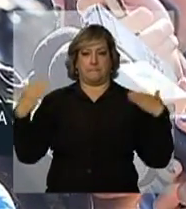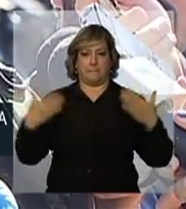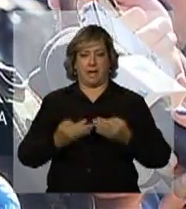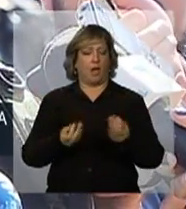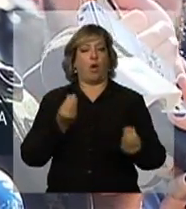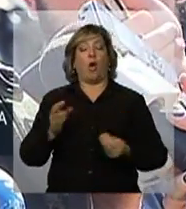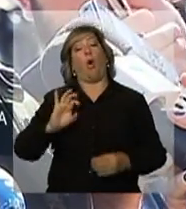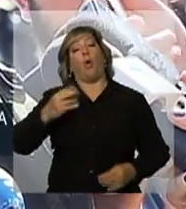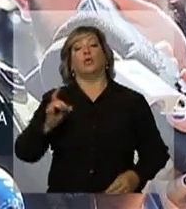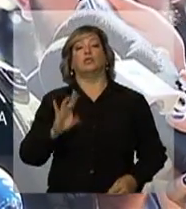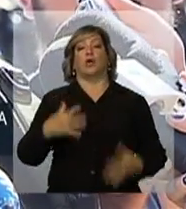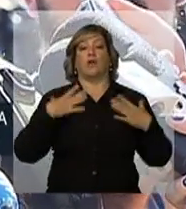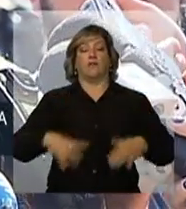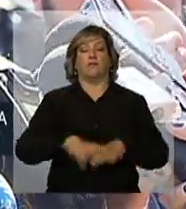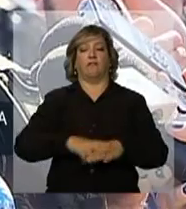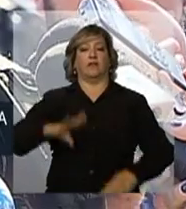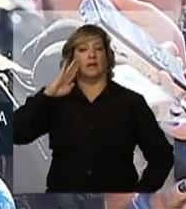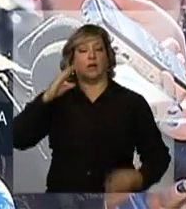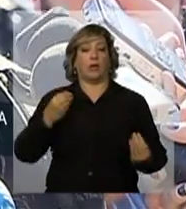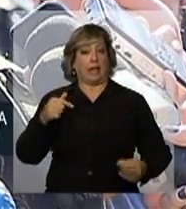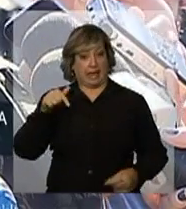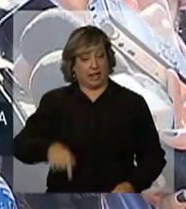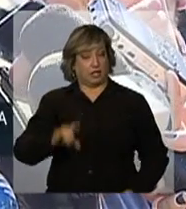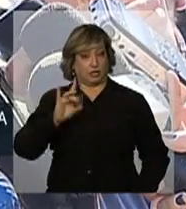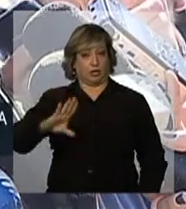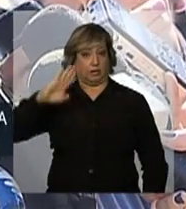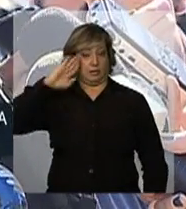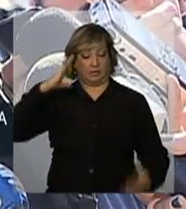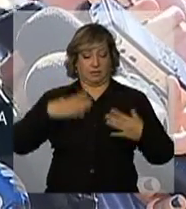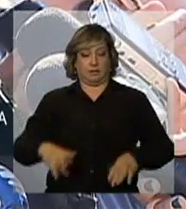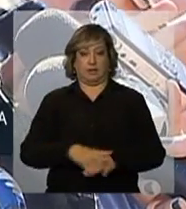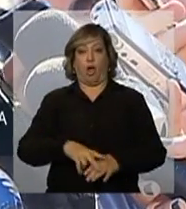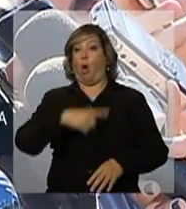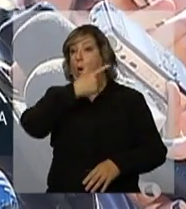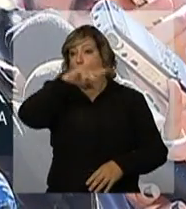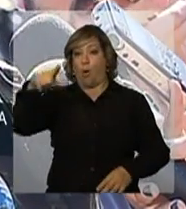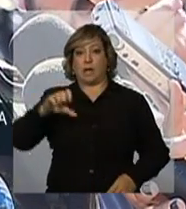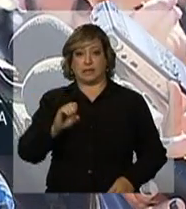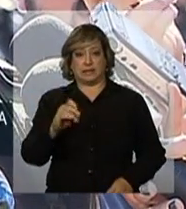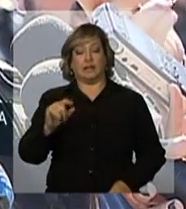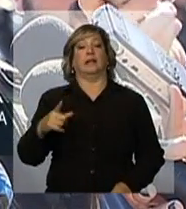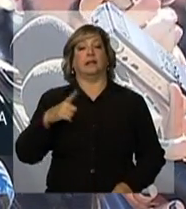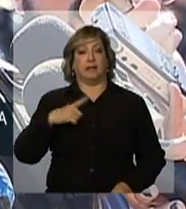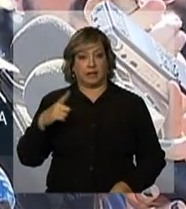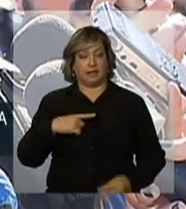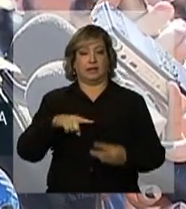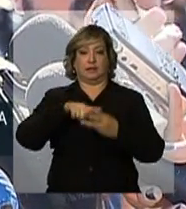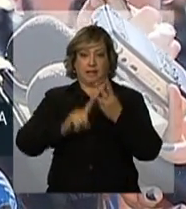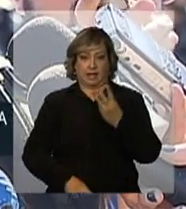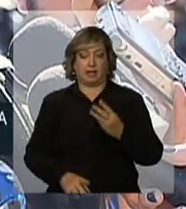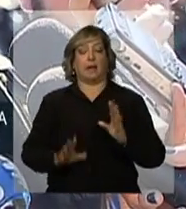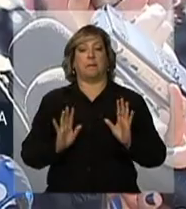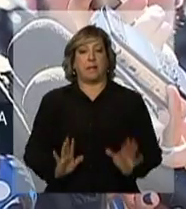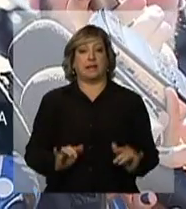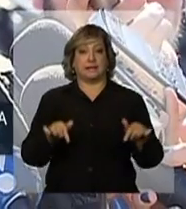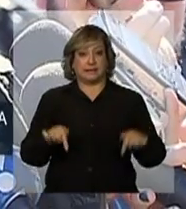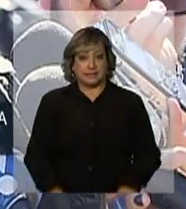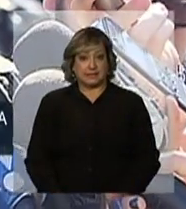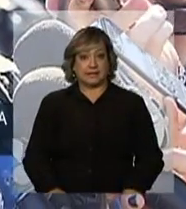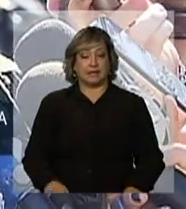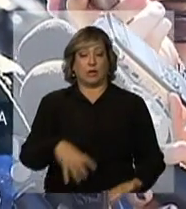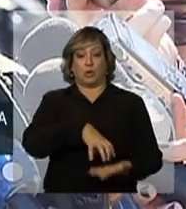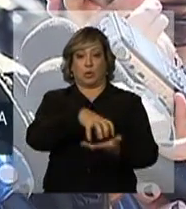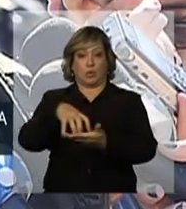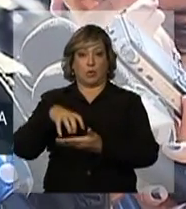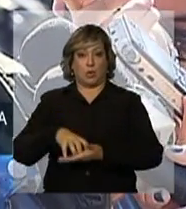Brasília, a coordenação da defesa é em cargo do Exército. Em outras sedes, são do Exército, da Marinha e Aeronáutica. Aqui, as tropas